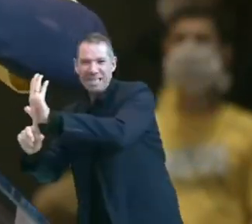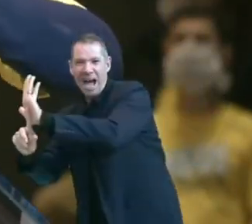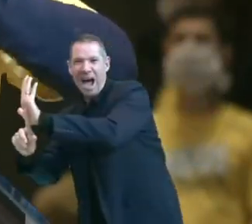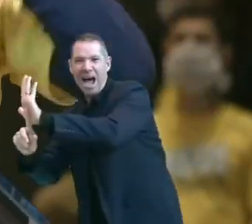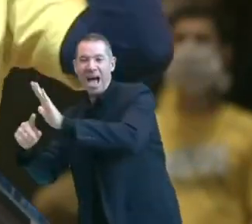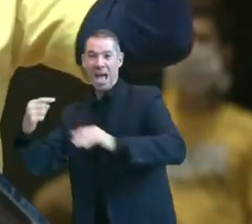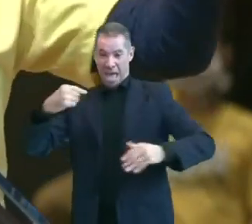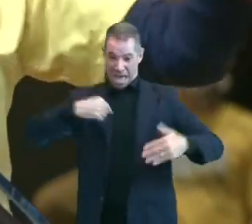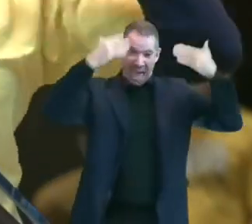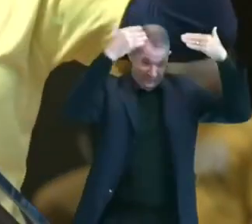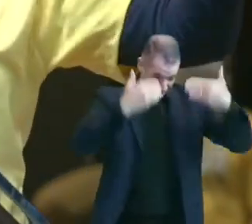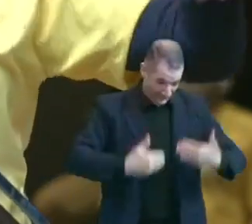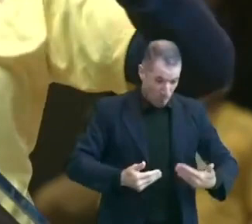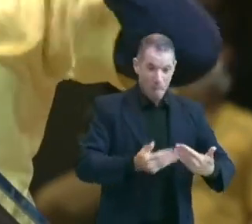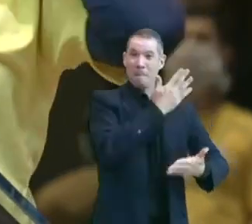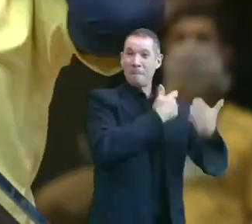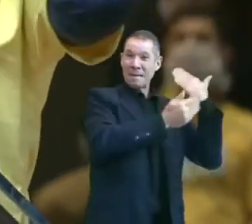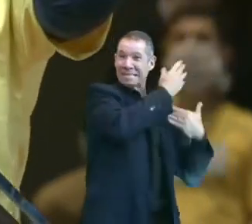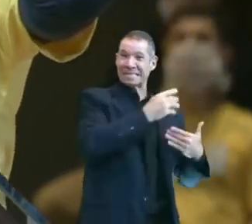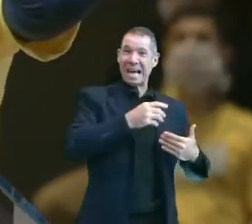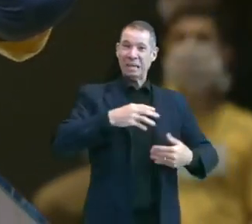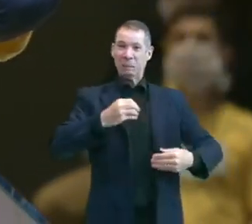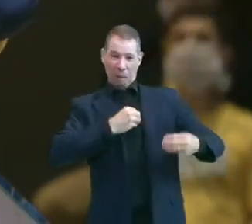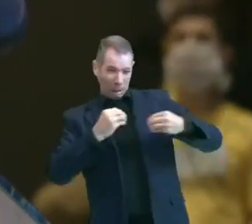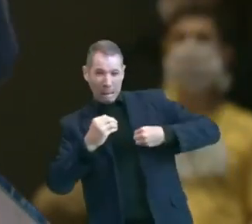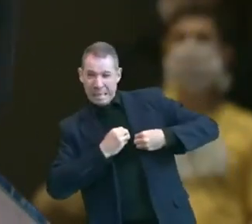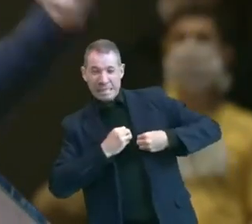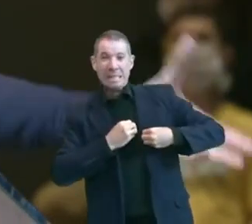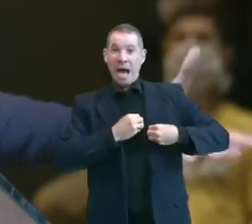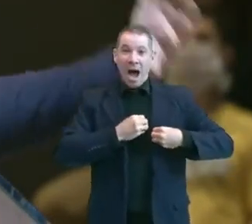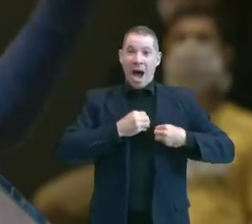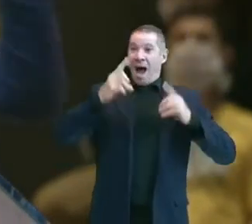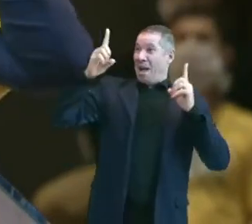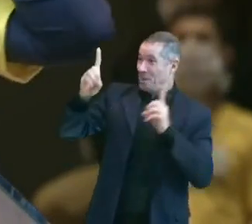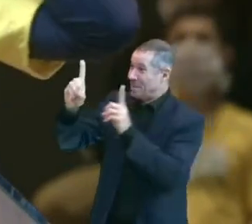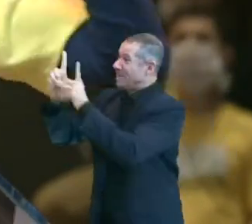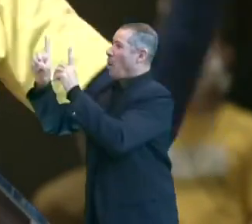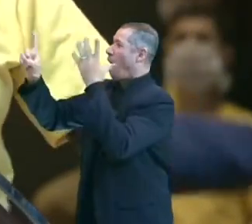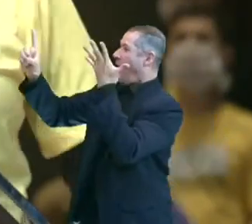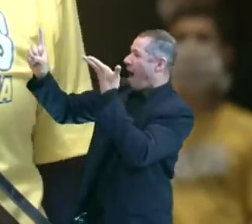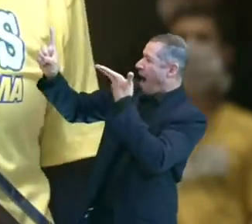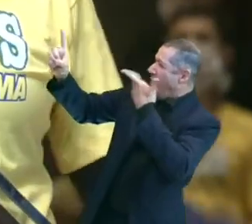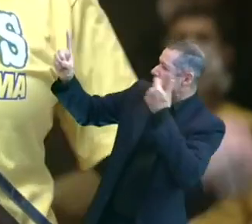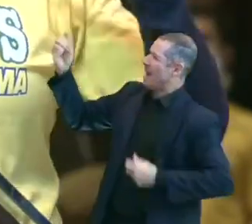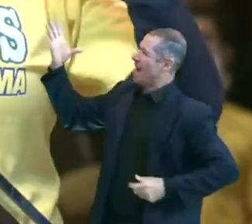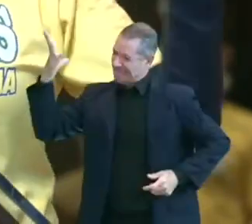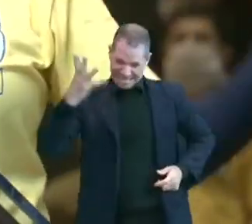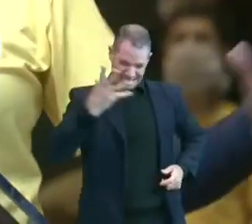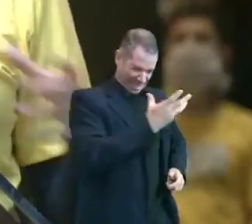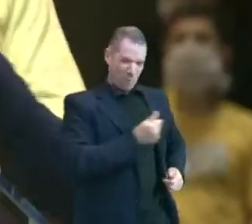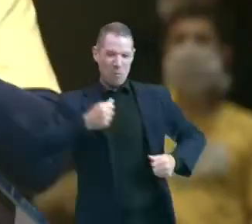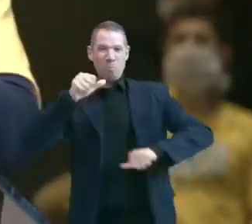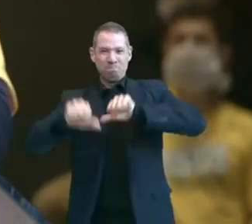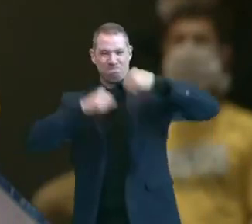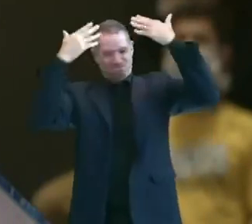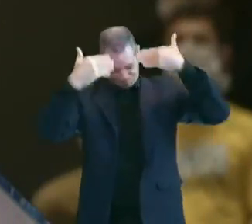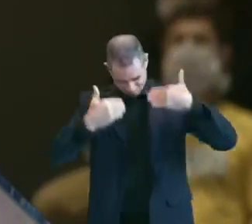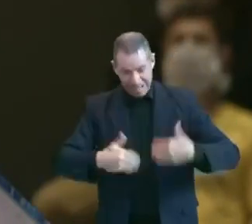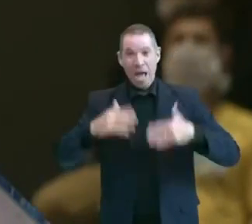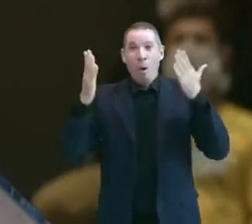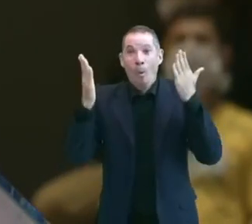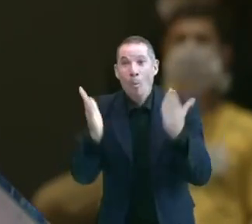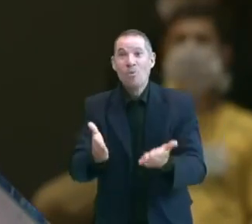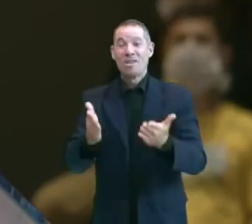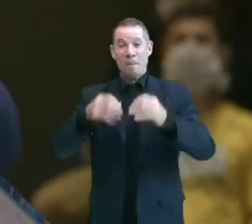aconteceu comigo, eu era assim, assim, mas eu encontrei esse Deus maravilhoso e esse Deus salvou a minha vida, ele transformou e